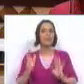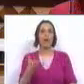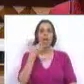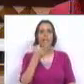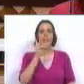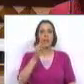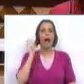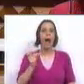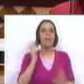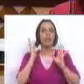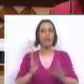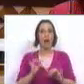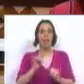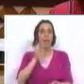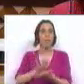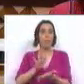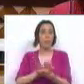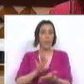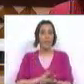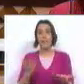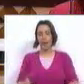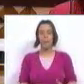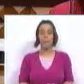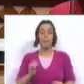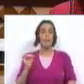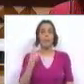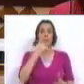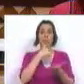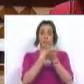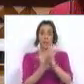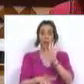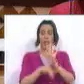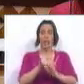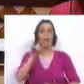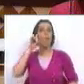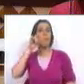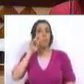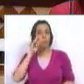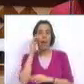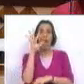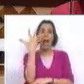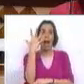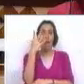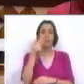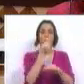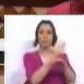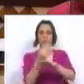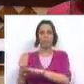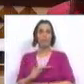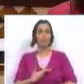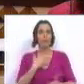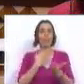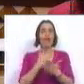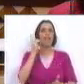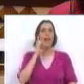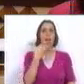anos sobre a sua publicação. As primeiras medidas legais de proteção de árvores monumentais datam